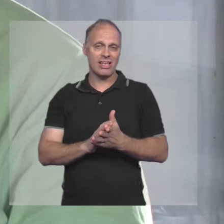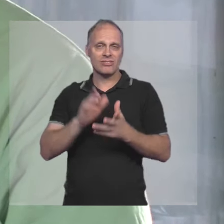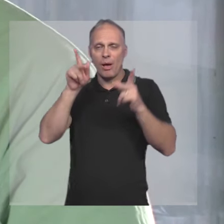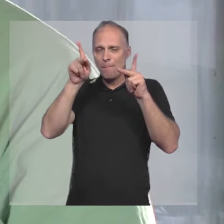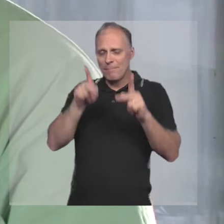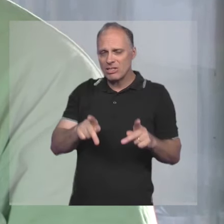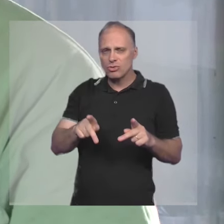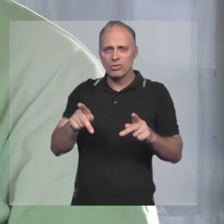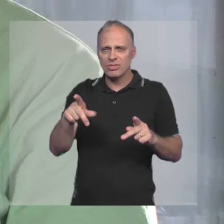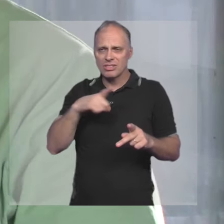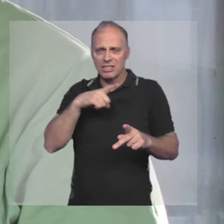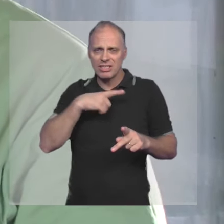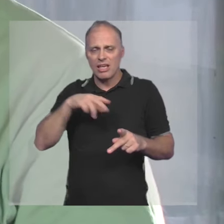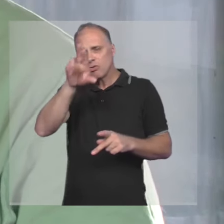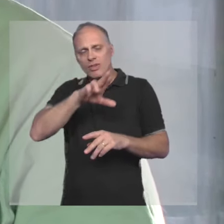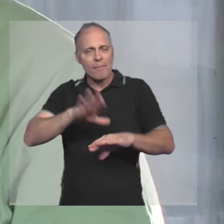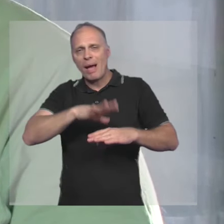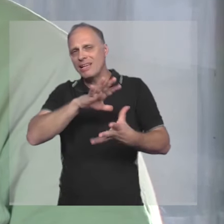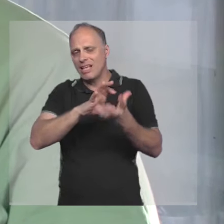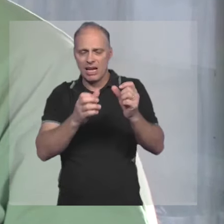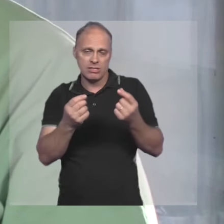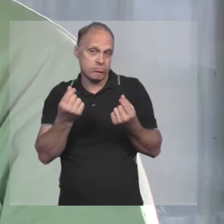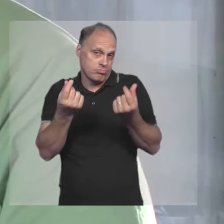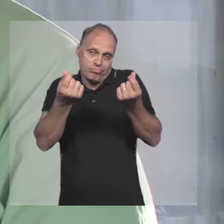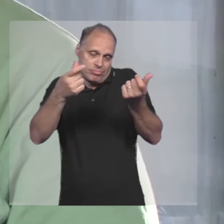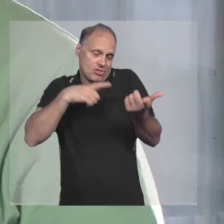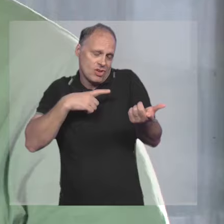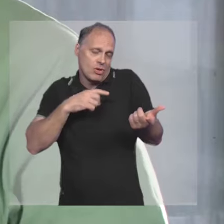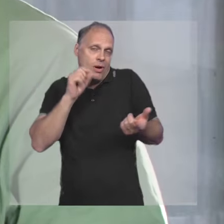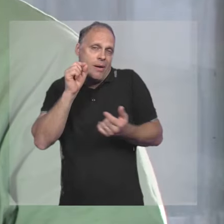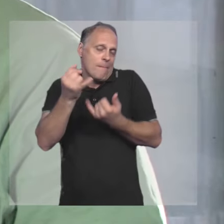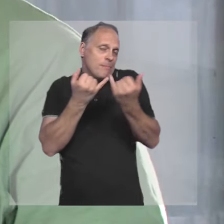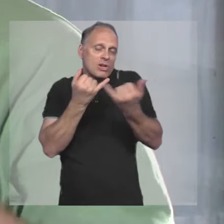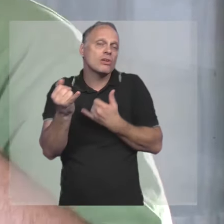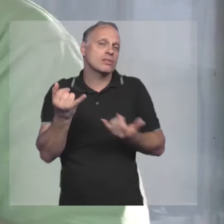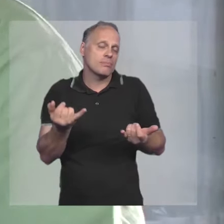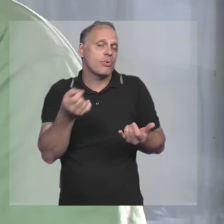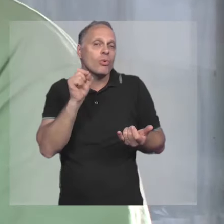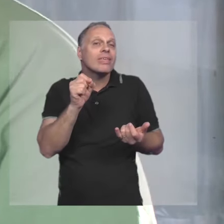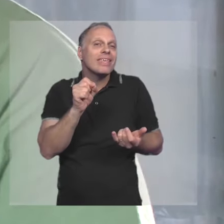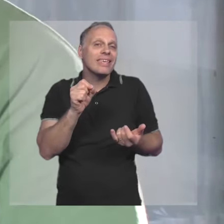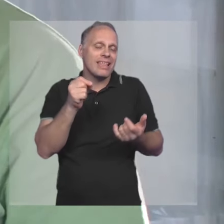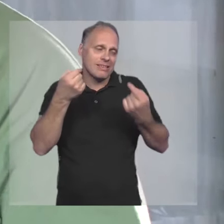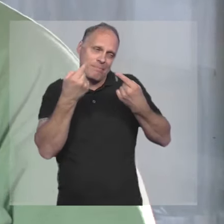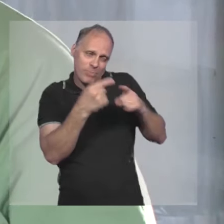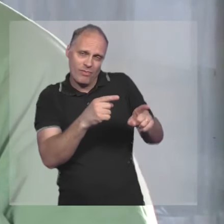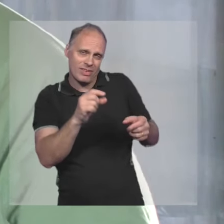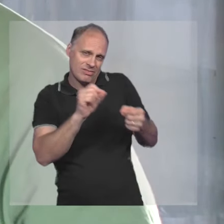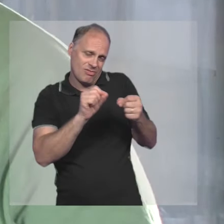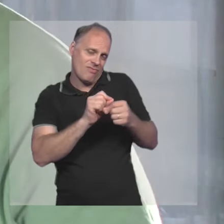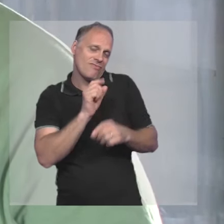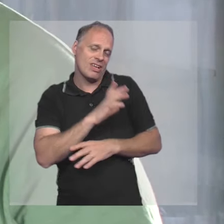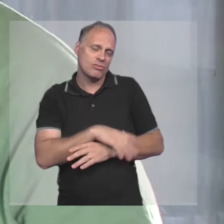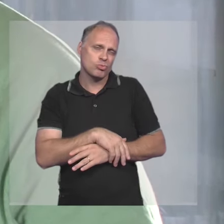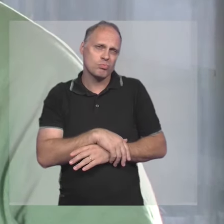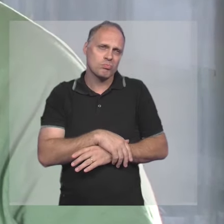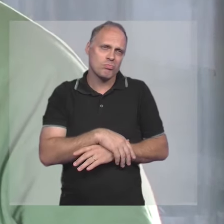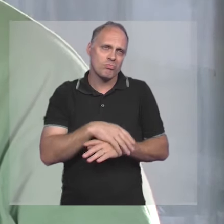pessoas pedantes que se utilizavam da arte, né? Então, quer dizer, diante disso, dessa provocação, assim,